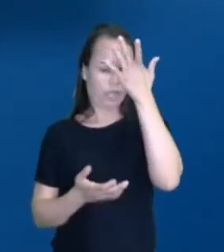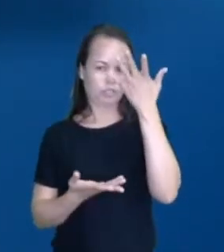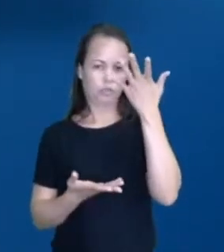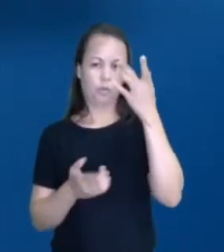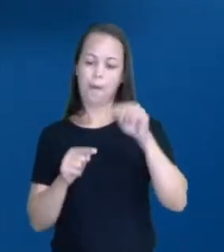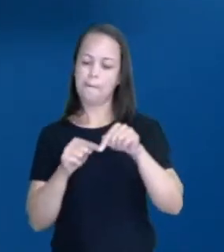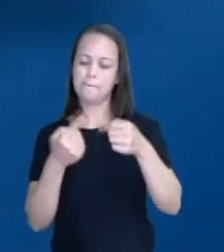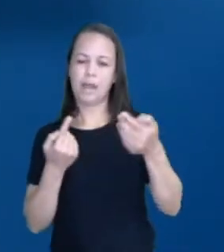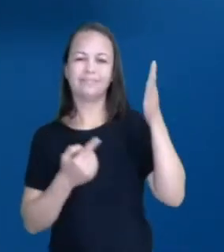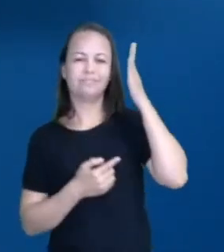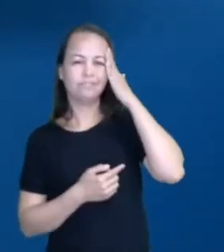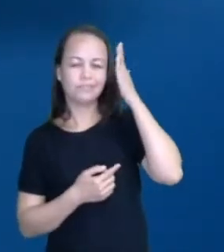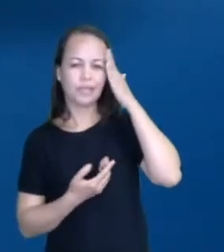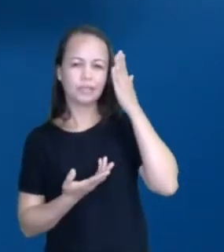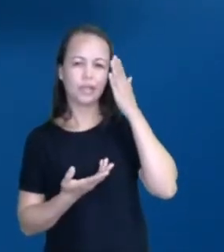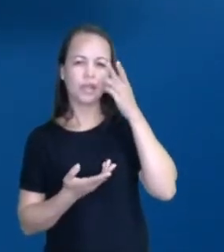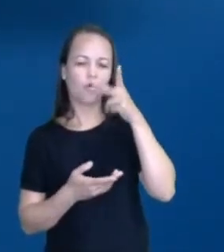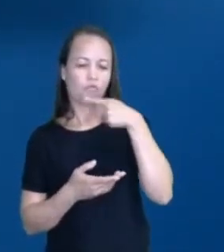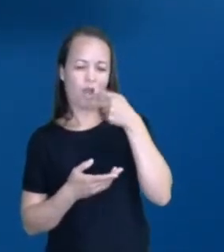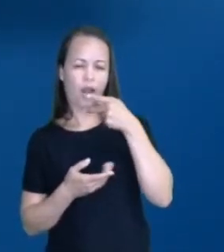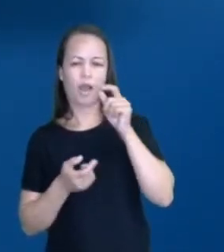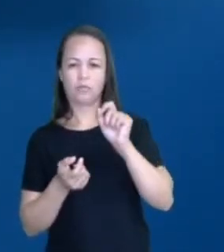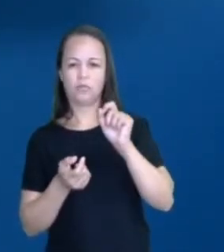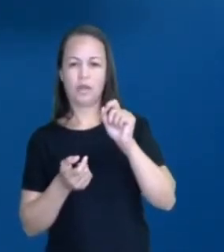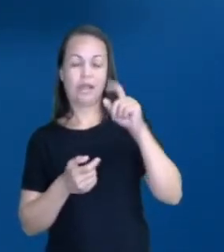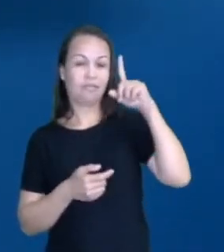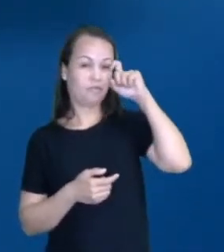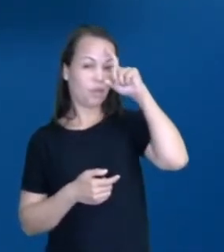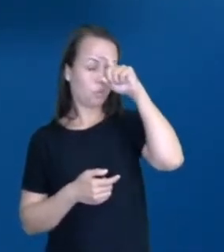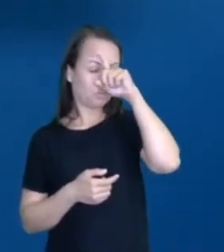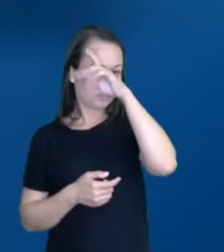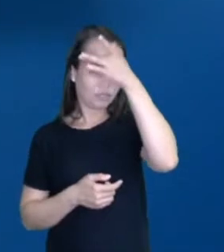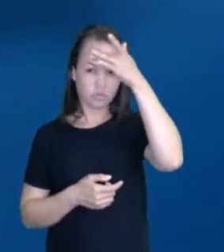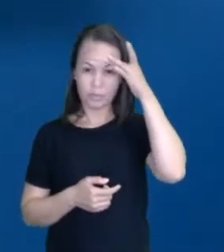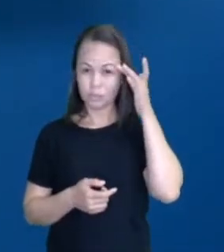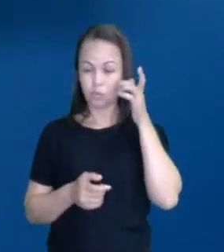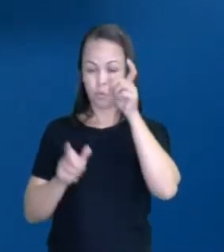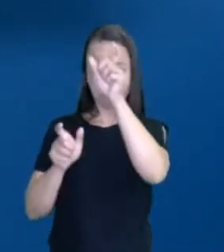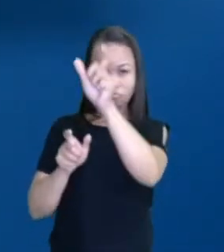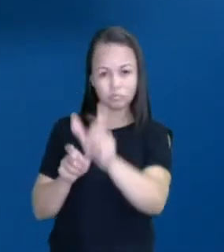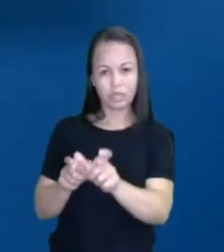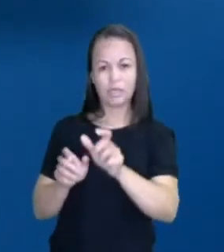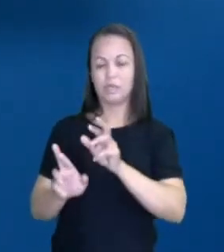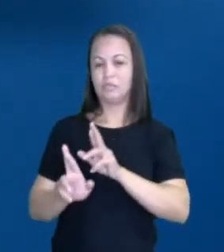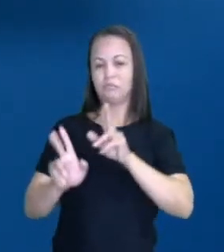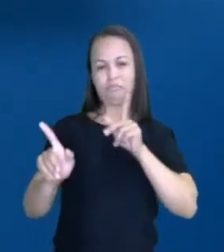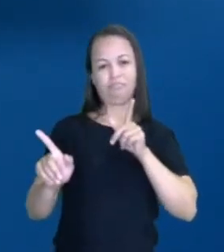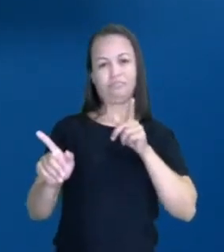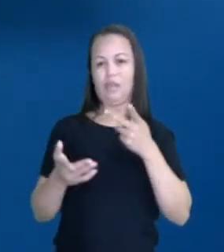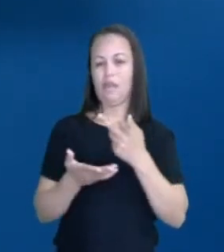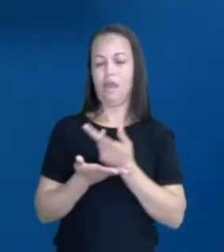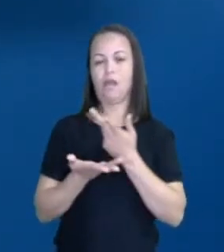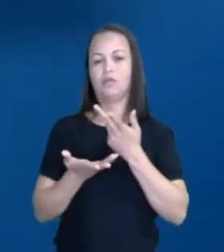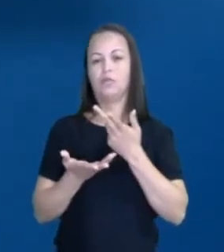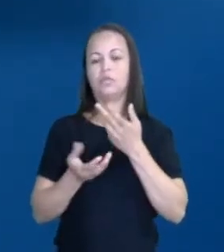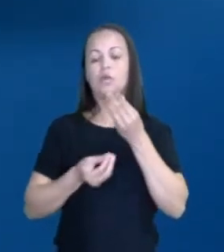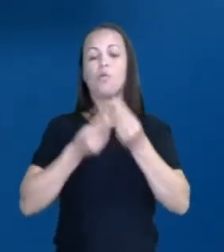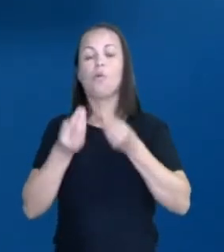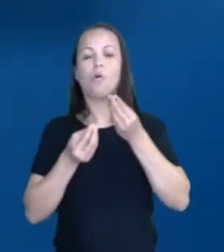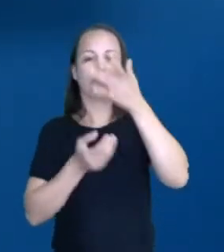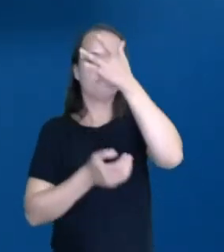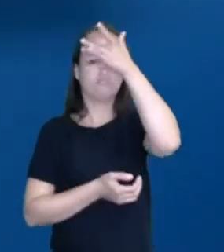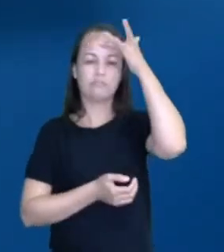fala geralmente é a maior dificuldade de quem está aprendendo, por conta do ritmo da fala, do modo como